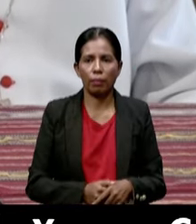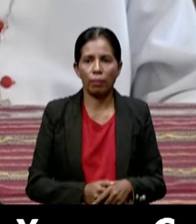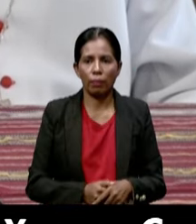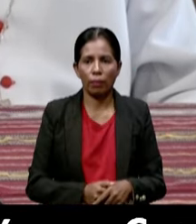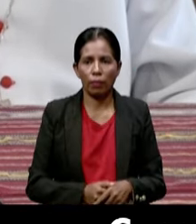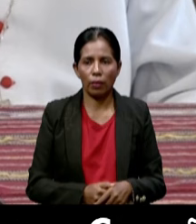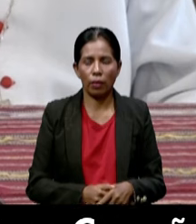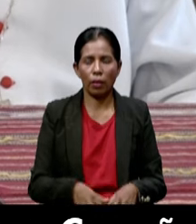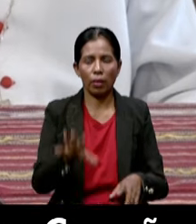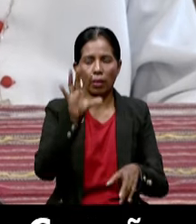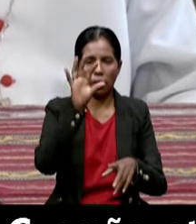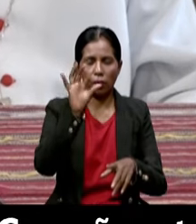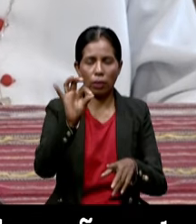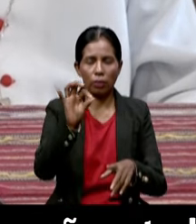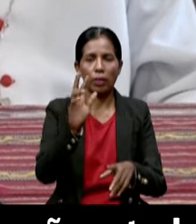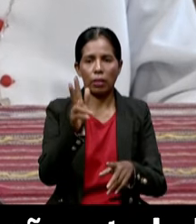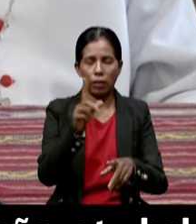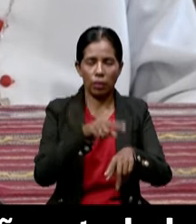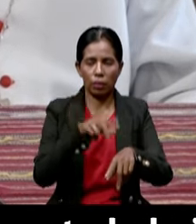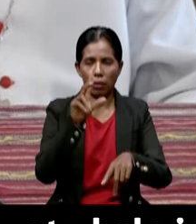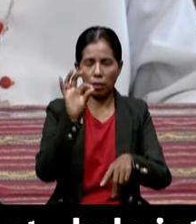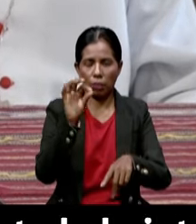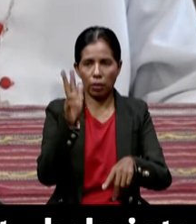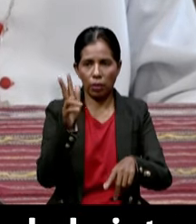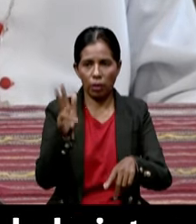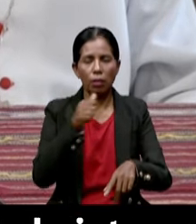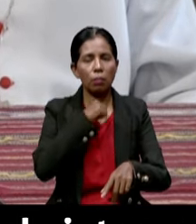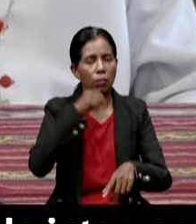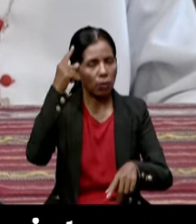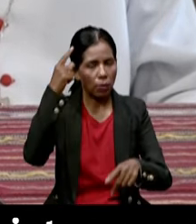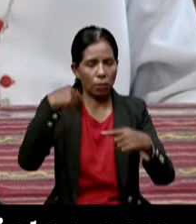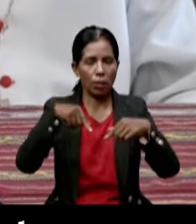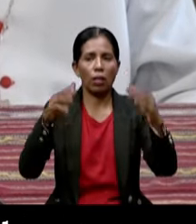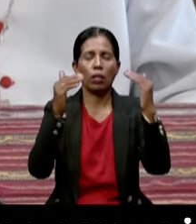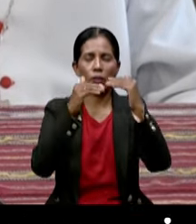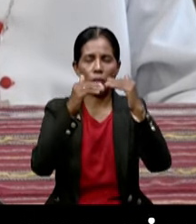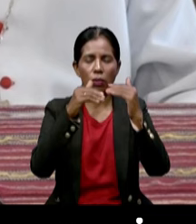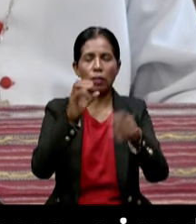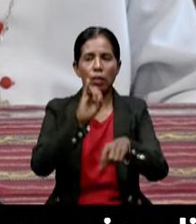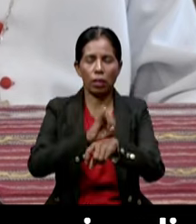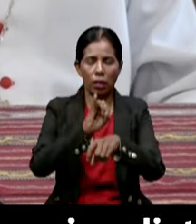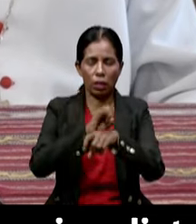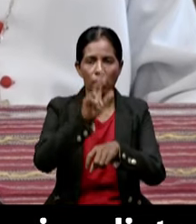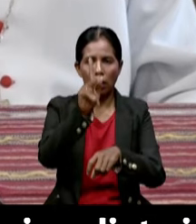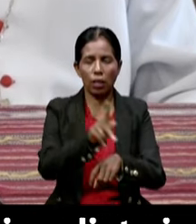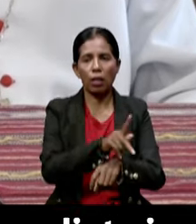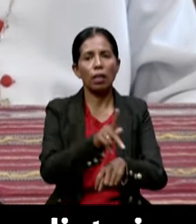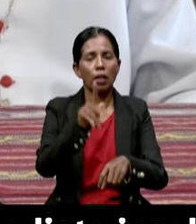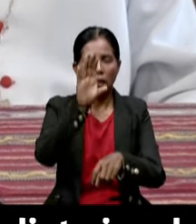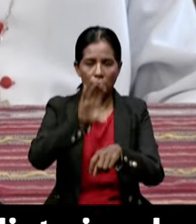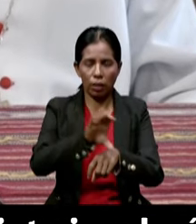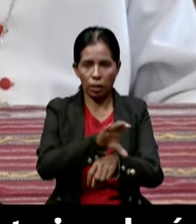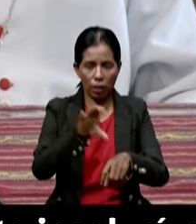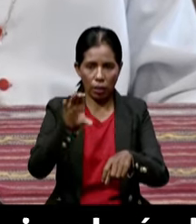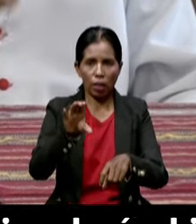às 9:30, o Papa estará na Catedral, a Catedral de Nossa Senhora Imaculada Conceição